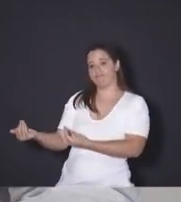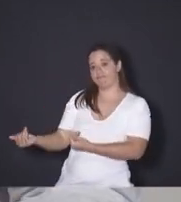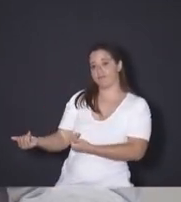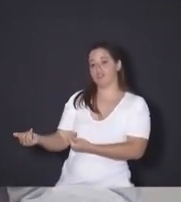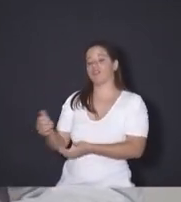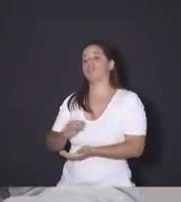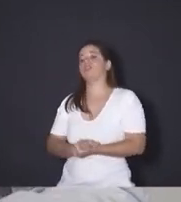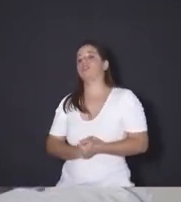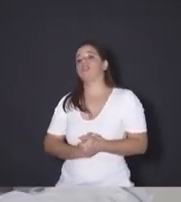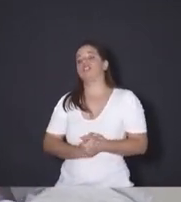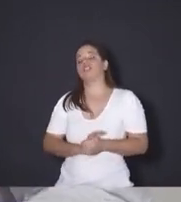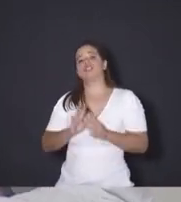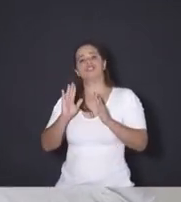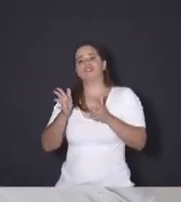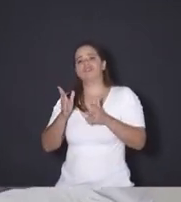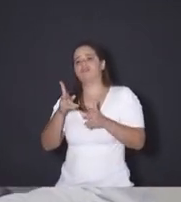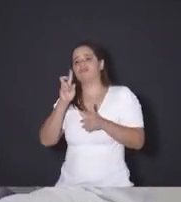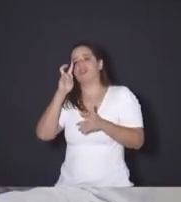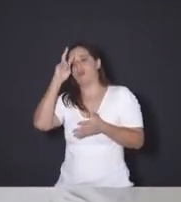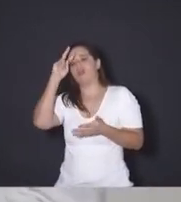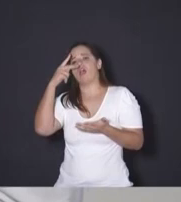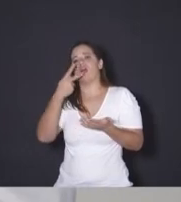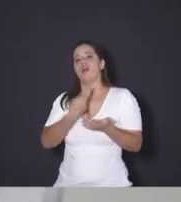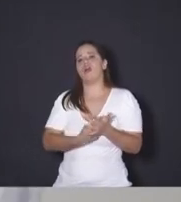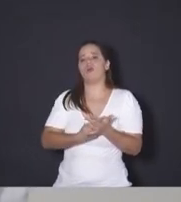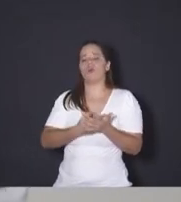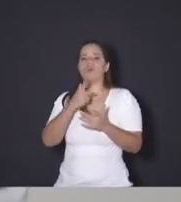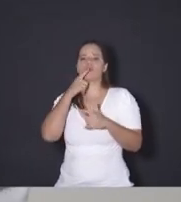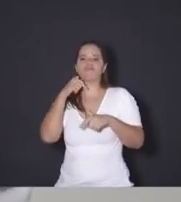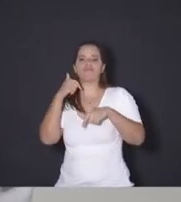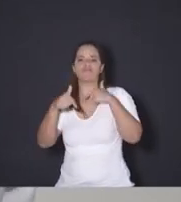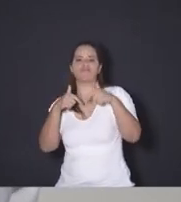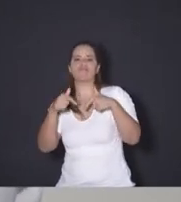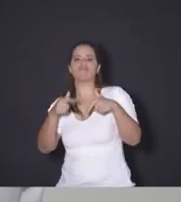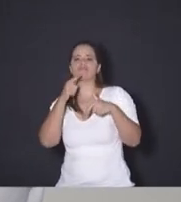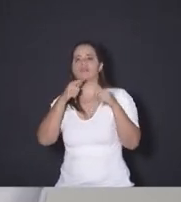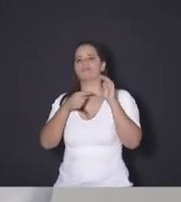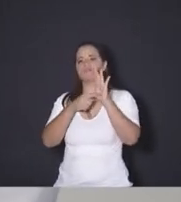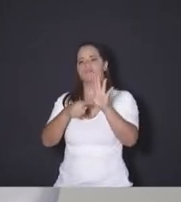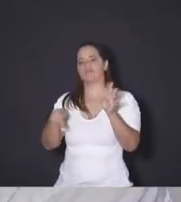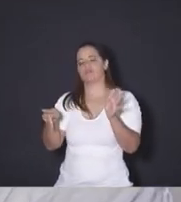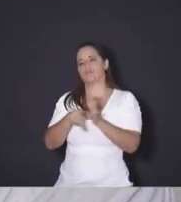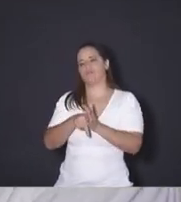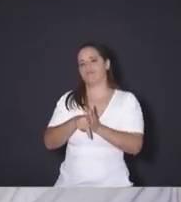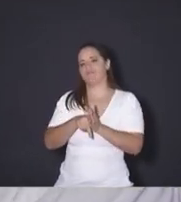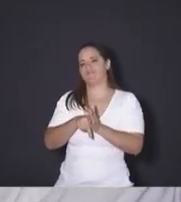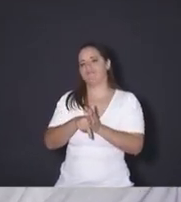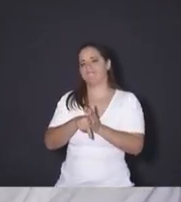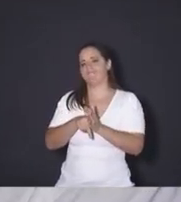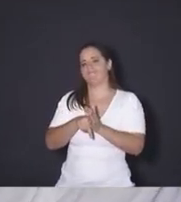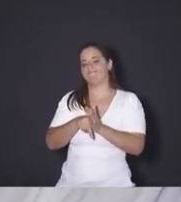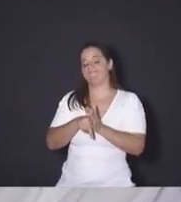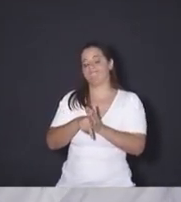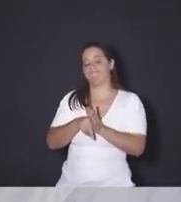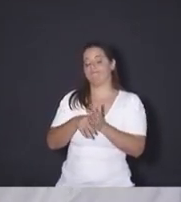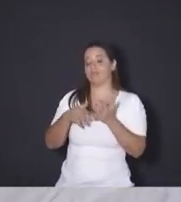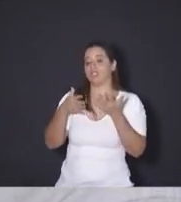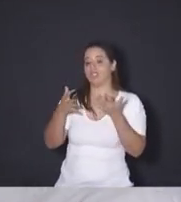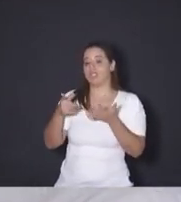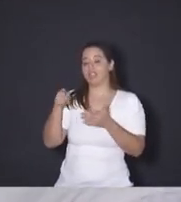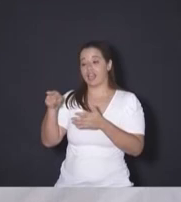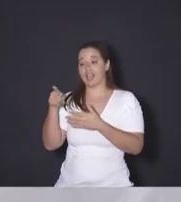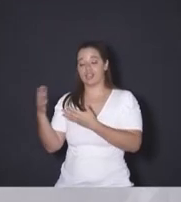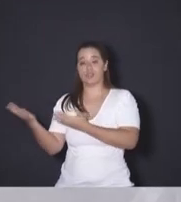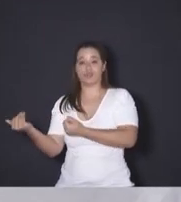juventude já não reconhece o trabalho feito por essas entidades é essa